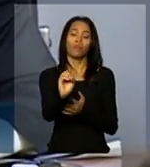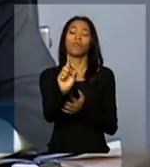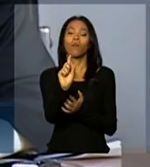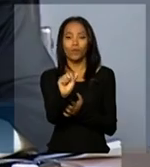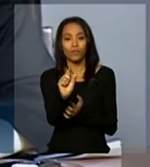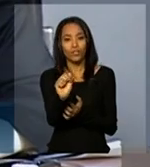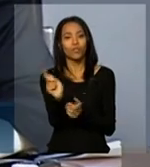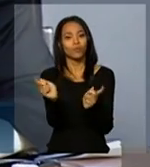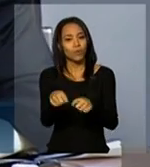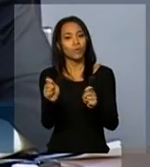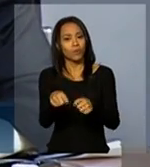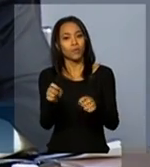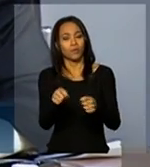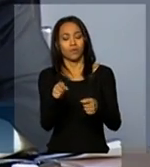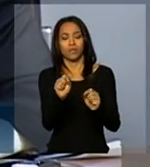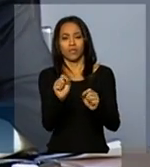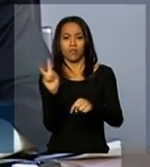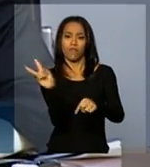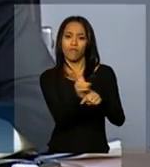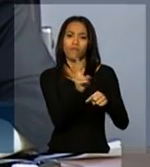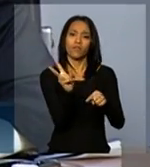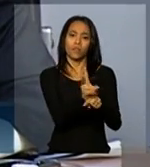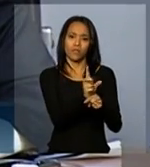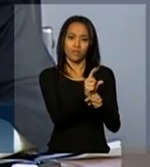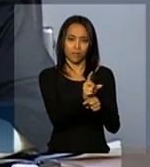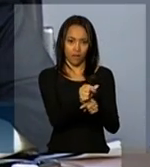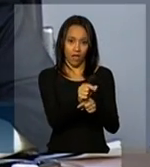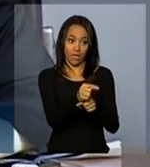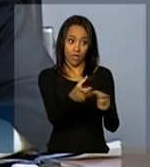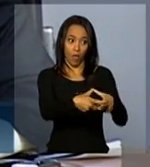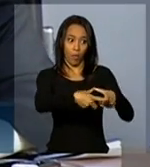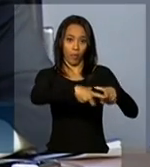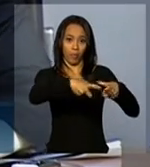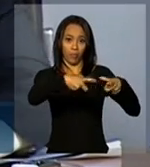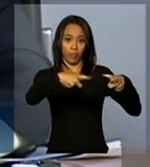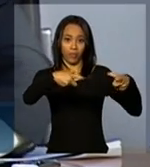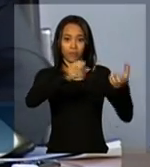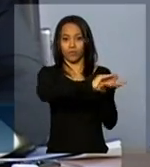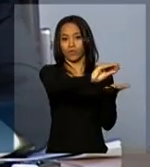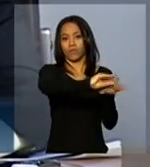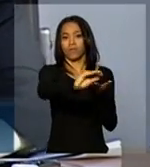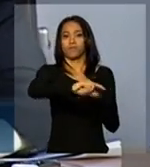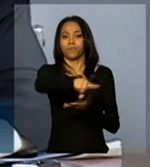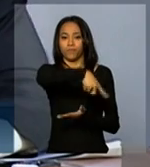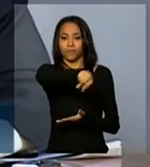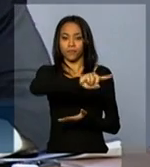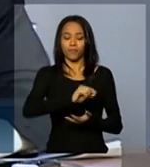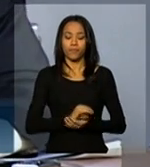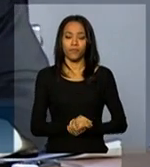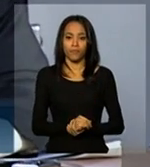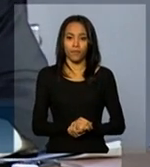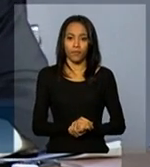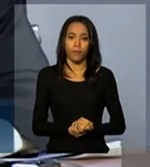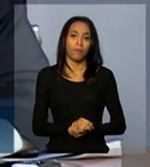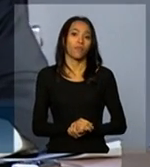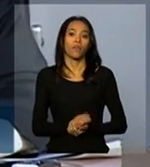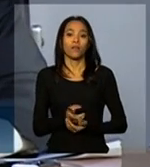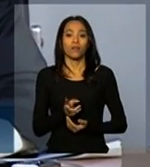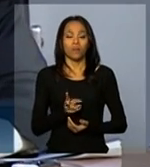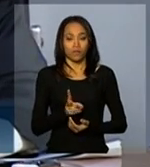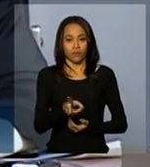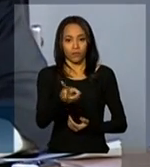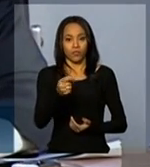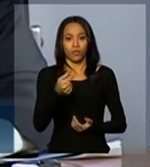para financiar esse aumento dos investimentos. Na sequência, a Rosana Hessel,